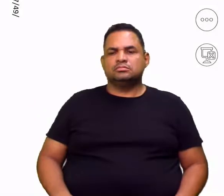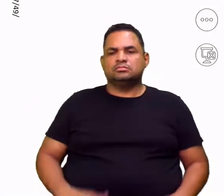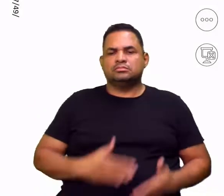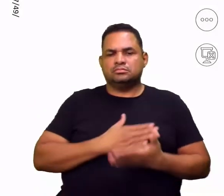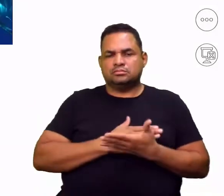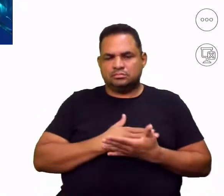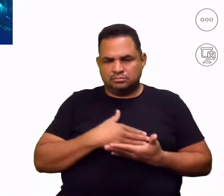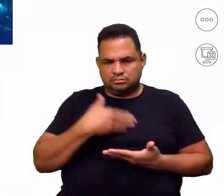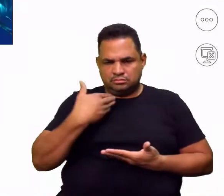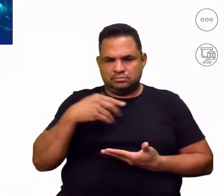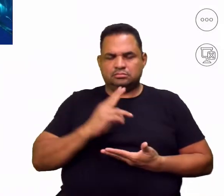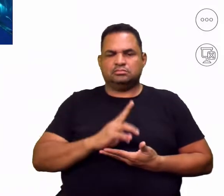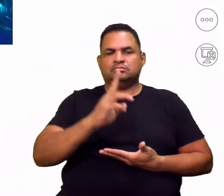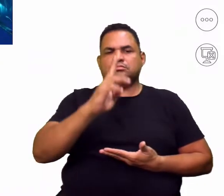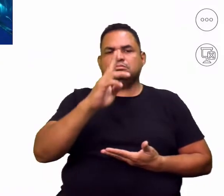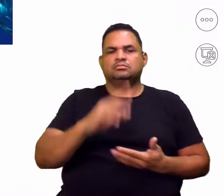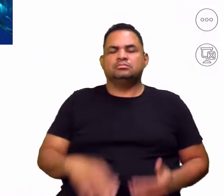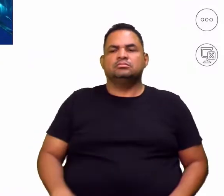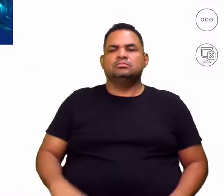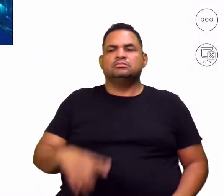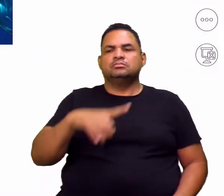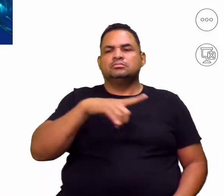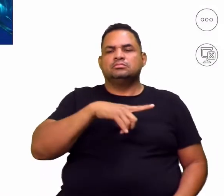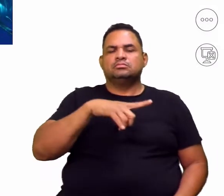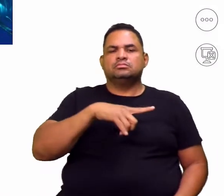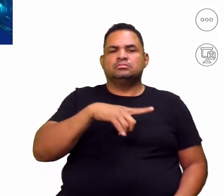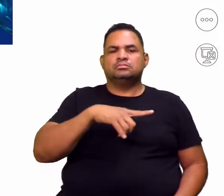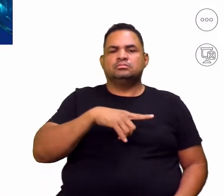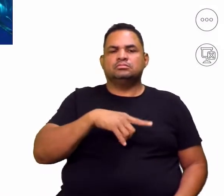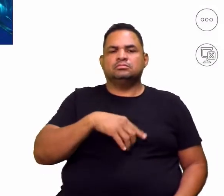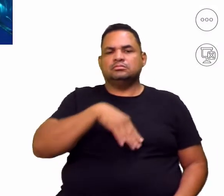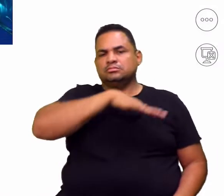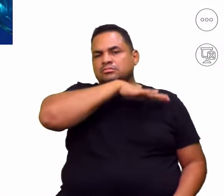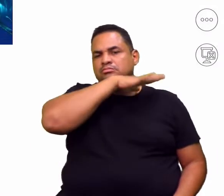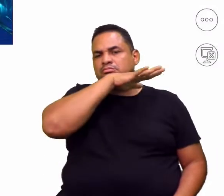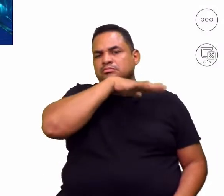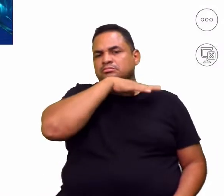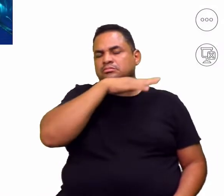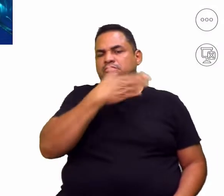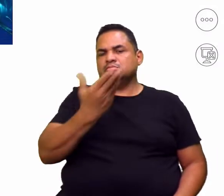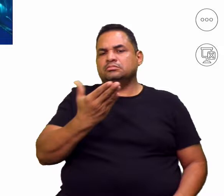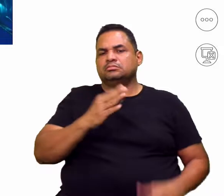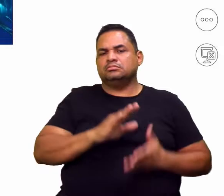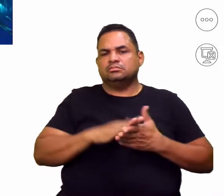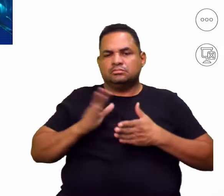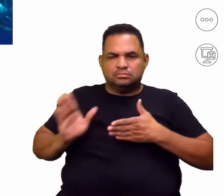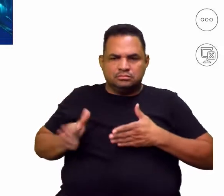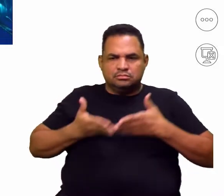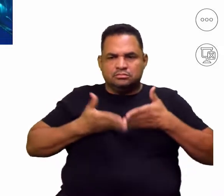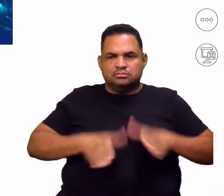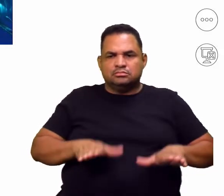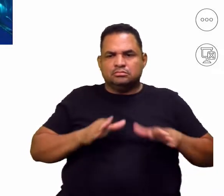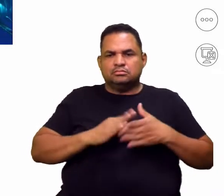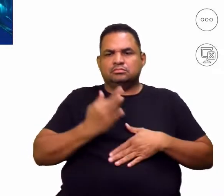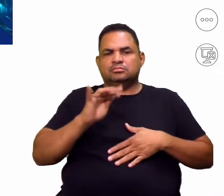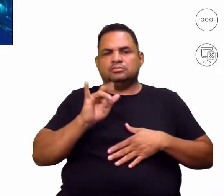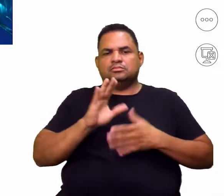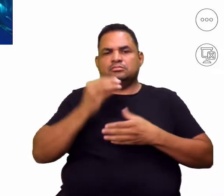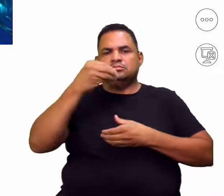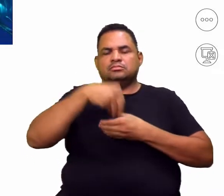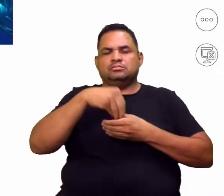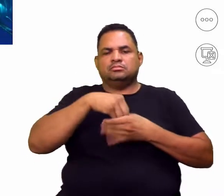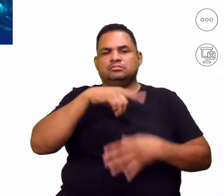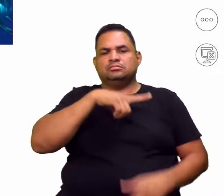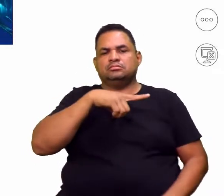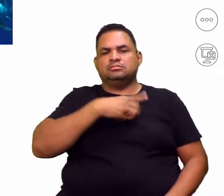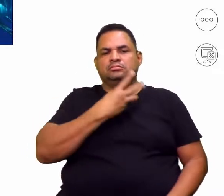embora. Então a gente tem aí, ó, entre os animais que se reproduzem com fecundação interna,